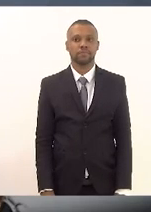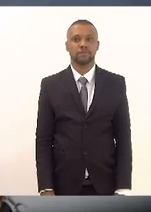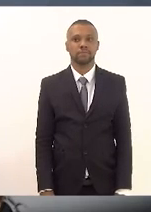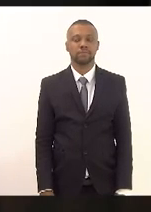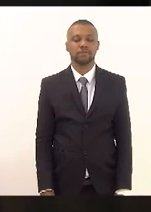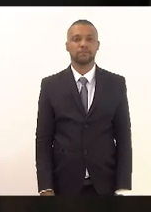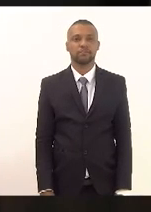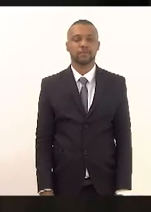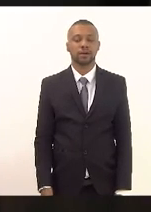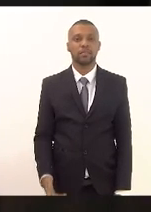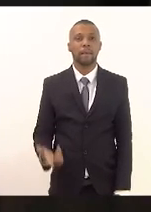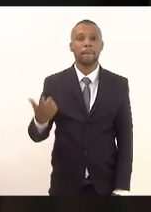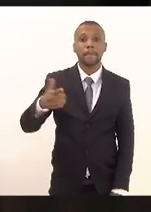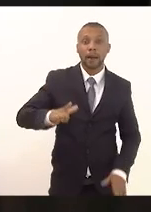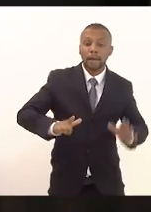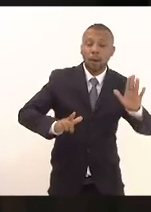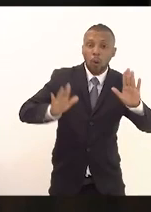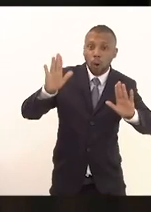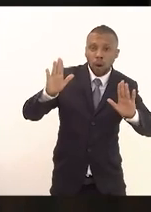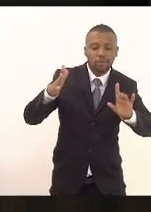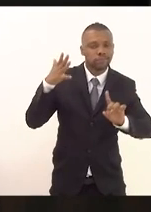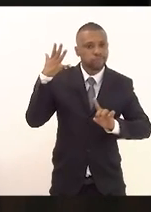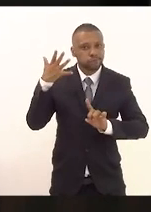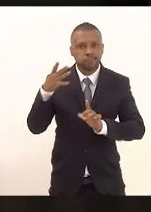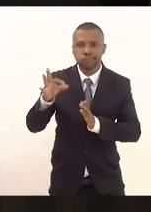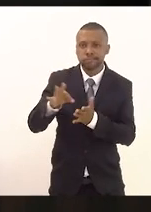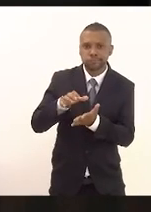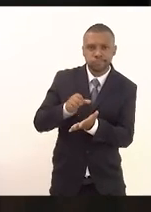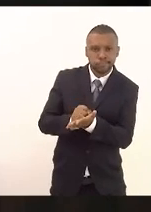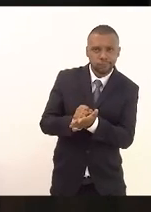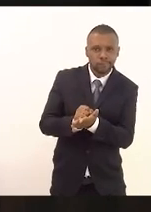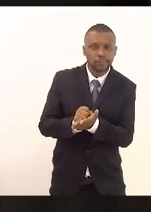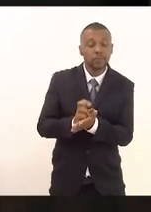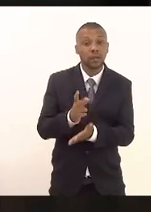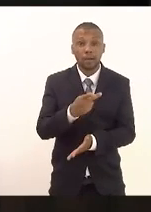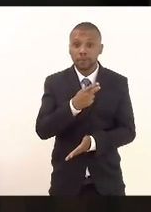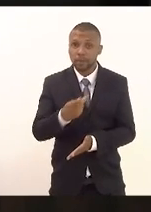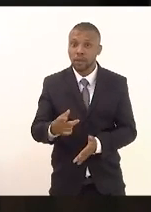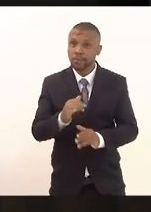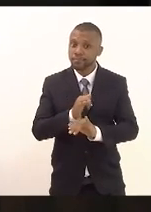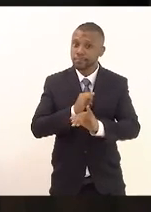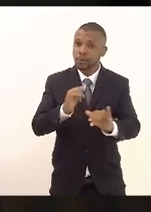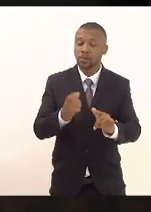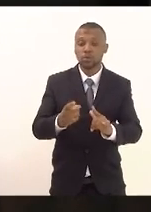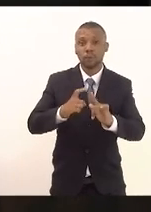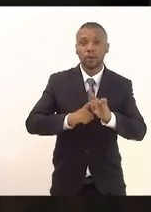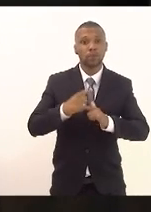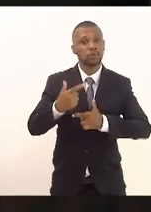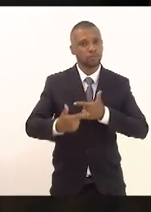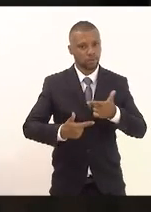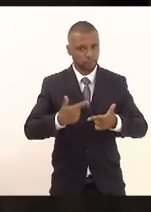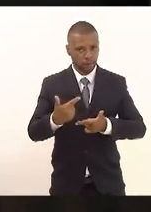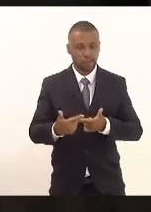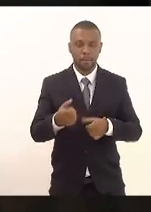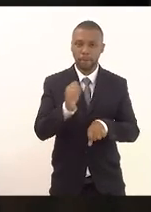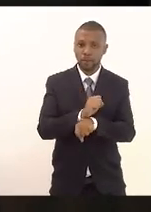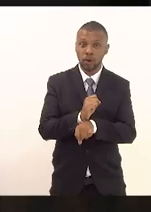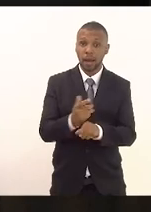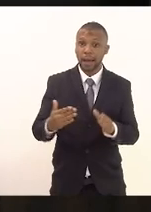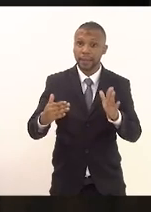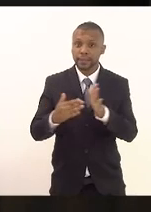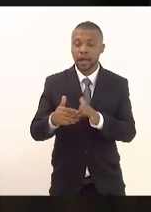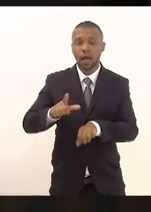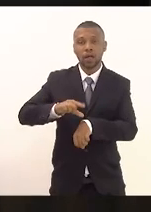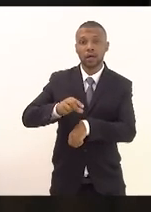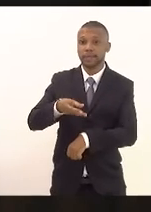e não havendo mais oradores de escrito à presidência suspende os trabalhos até